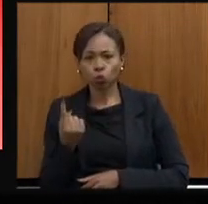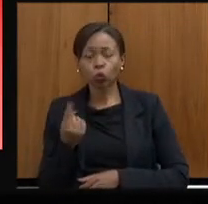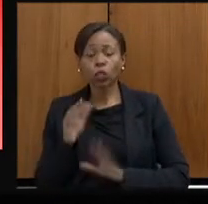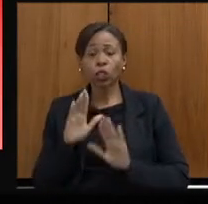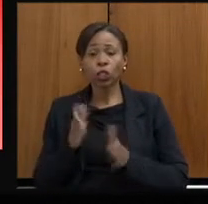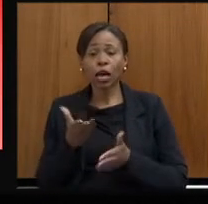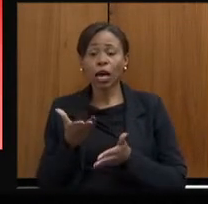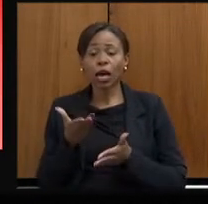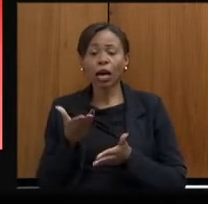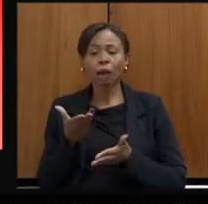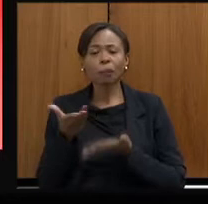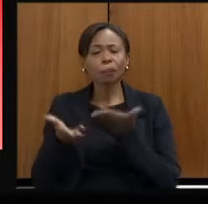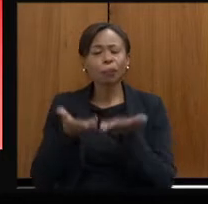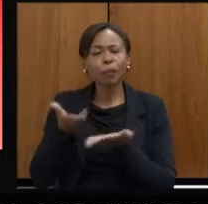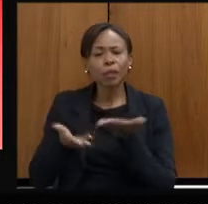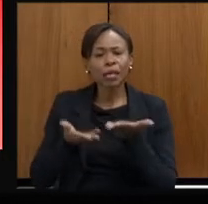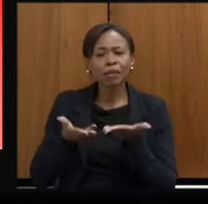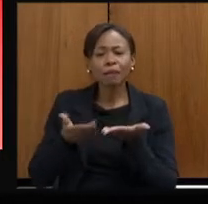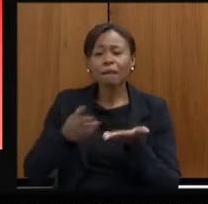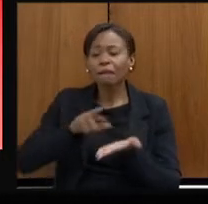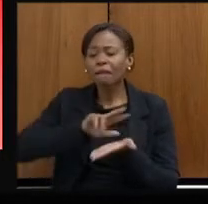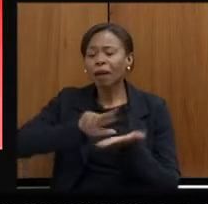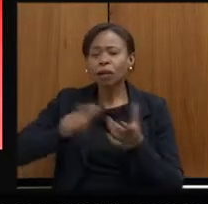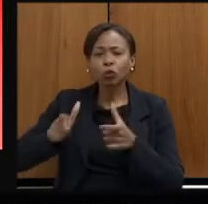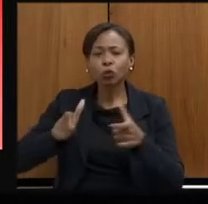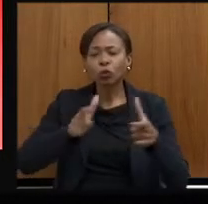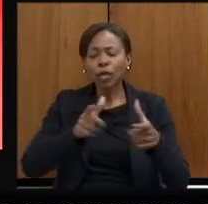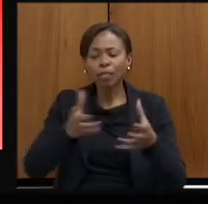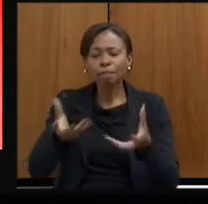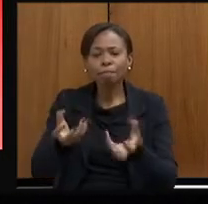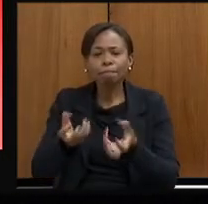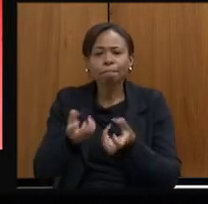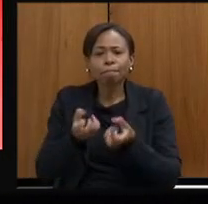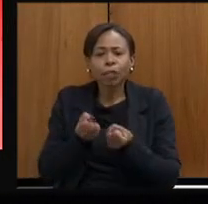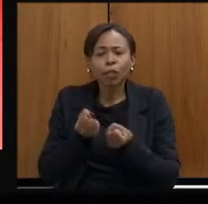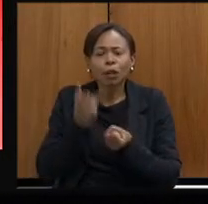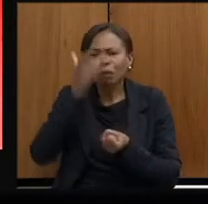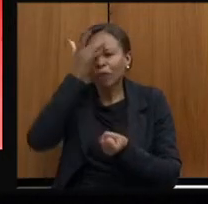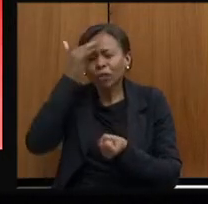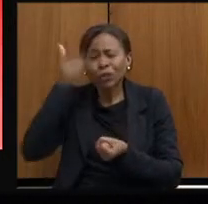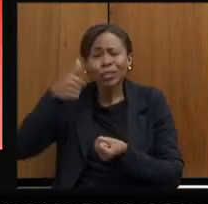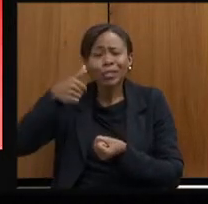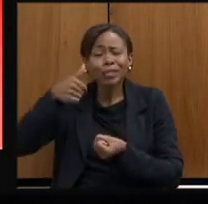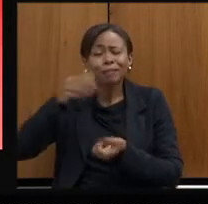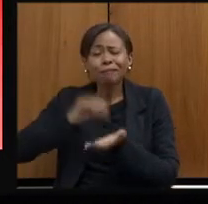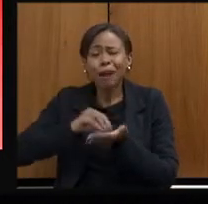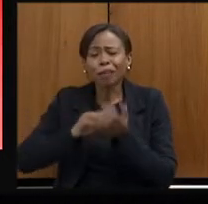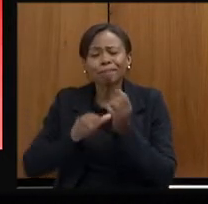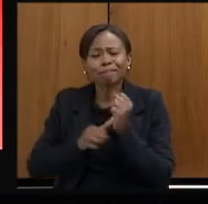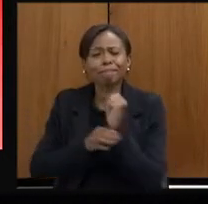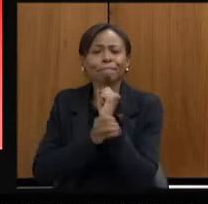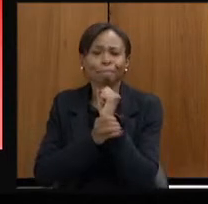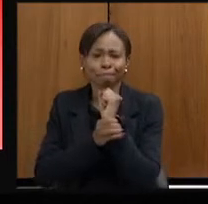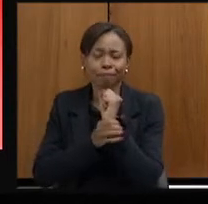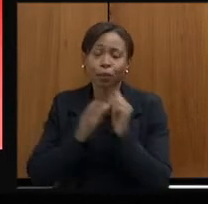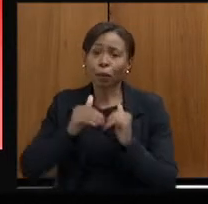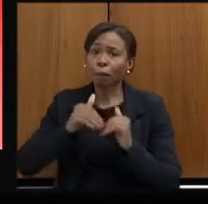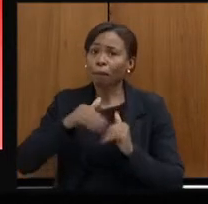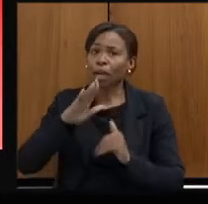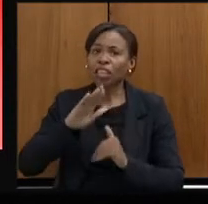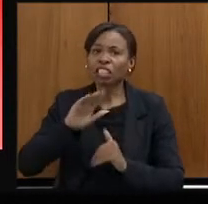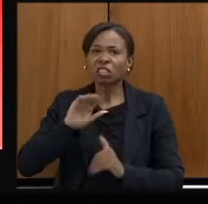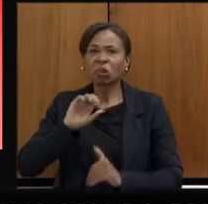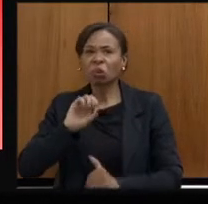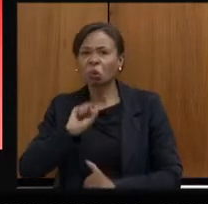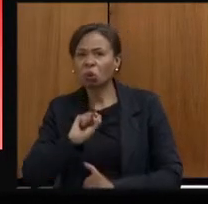acolhimento ao público em situação de vulnerabilidade. São mais de 8,7 milhões. Como está